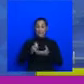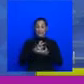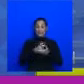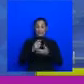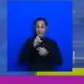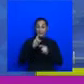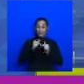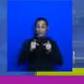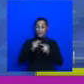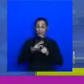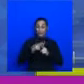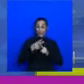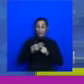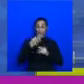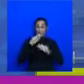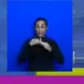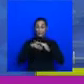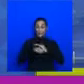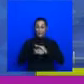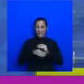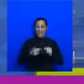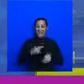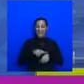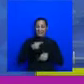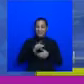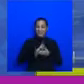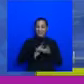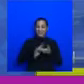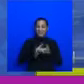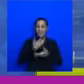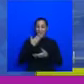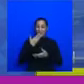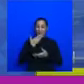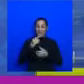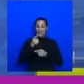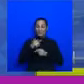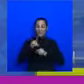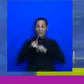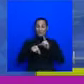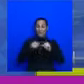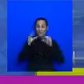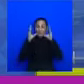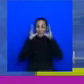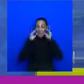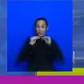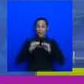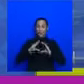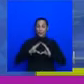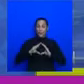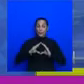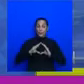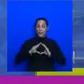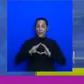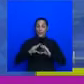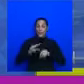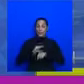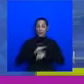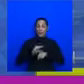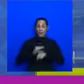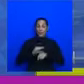da Quina, do Dia de Sorte, da Dupla Sena, da Time Mania. Agora, Loto Fácil, último sorteio da noite. Bola rosa,